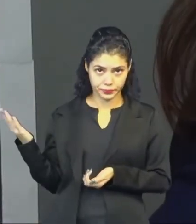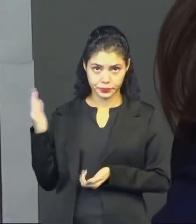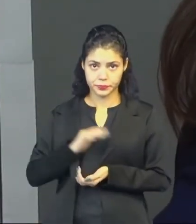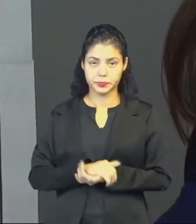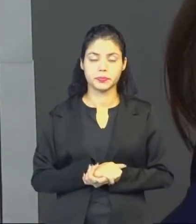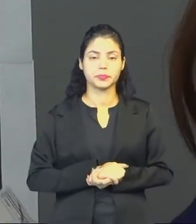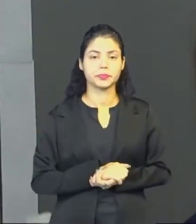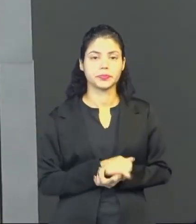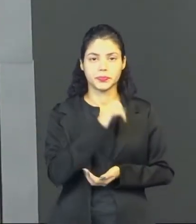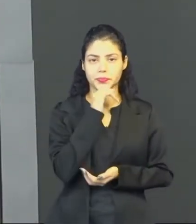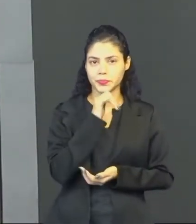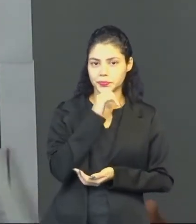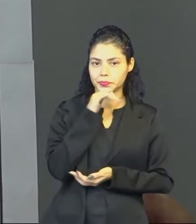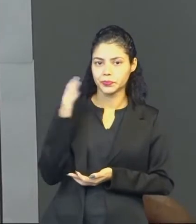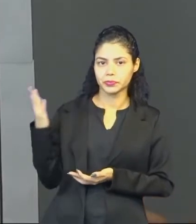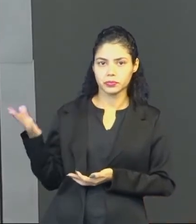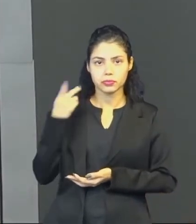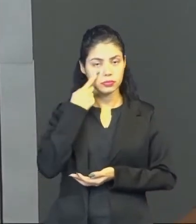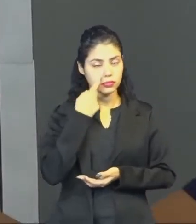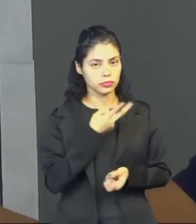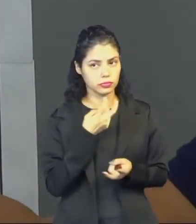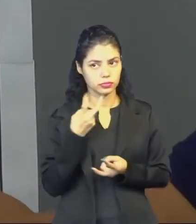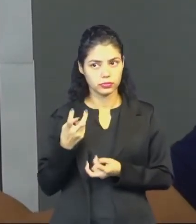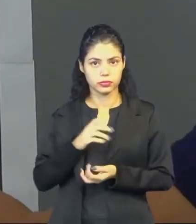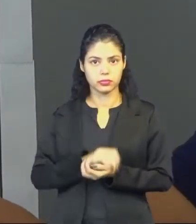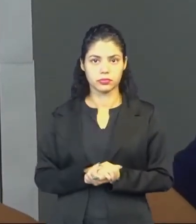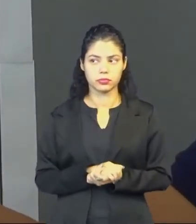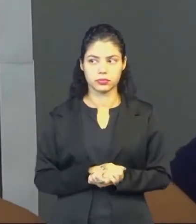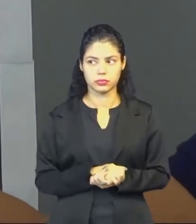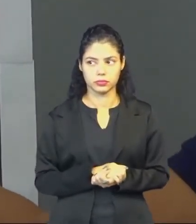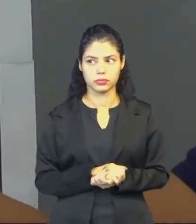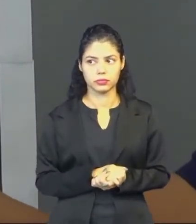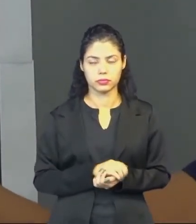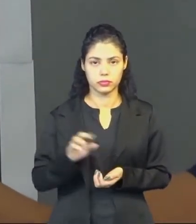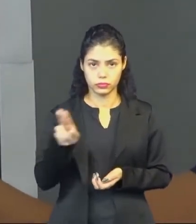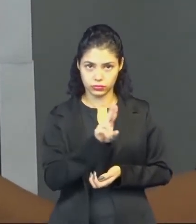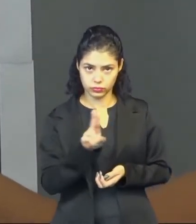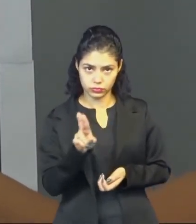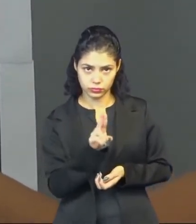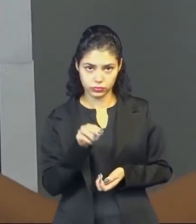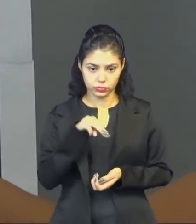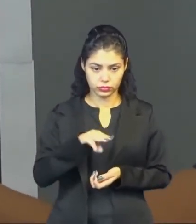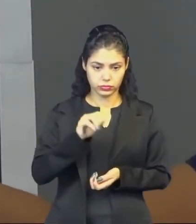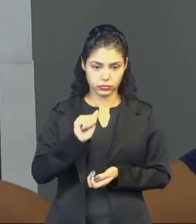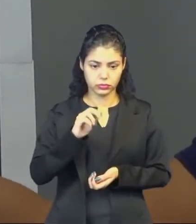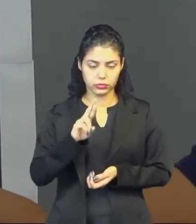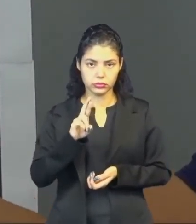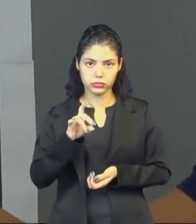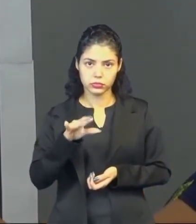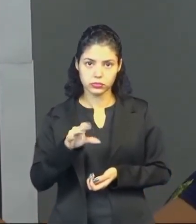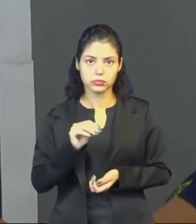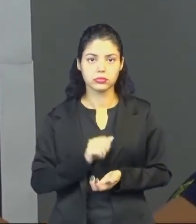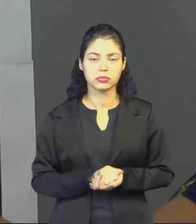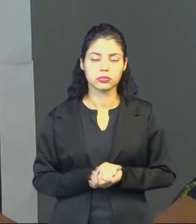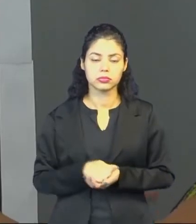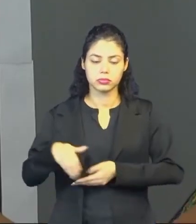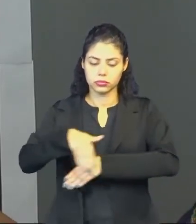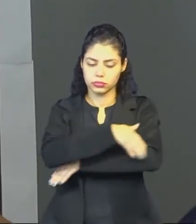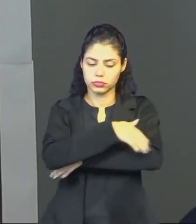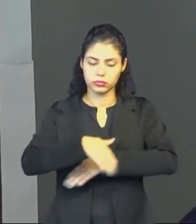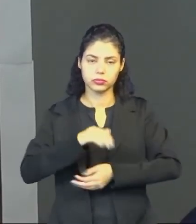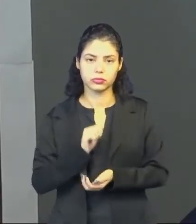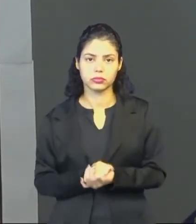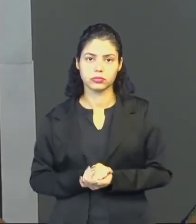ó. É só um exemplo para vocês observarem. Tem aqui o nome do doutor Marcel, né, a rua, o endereço,